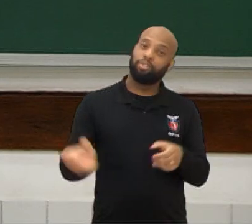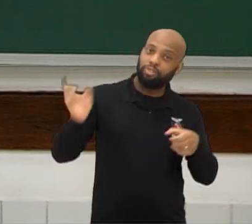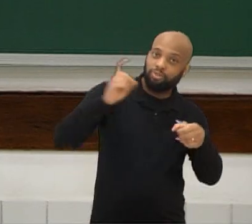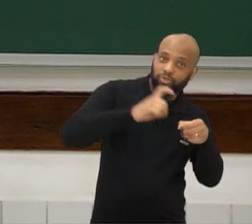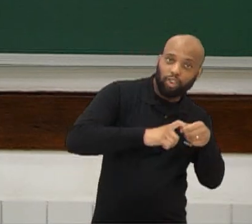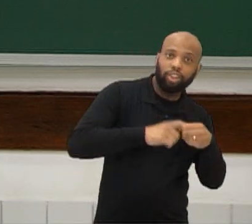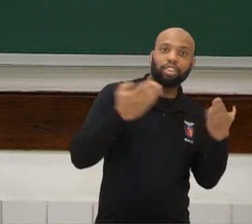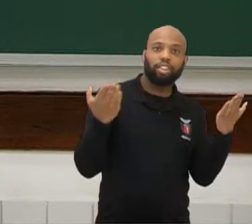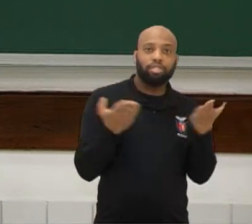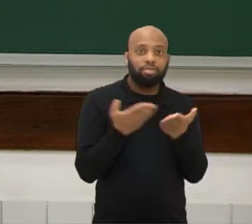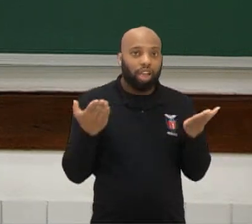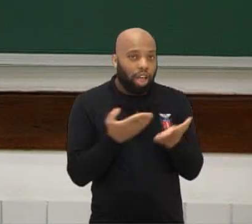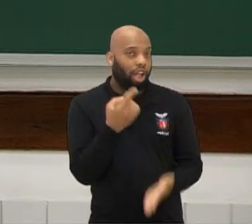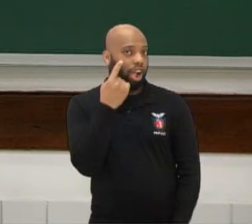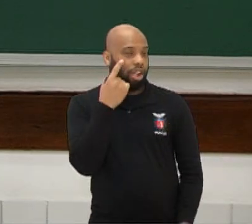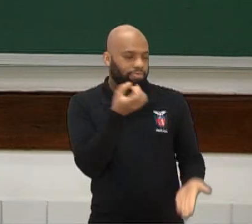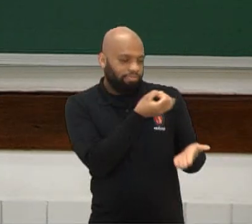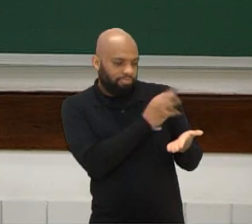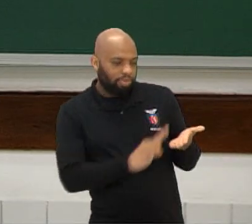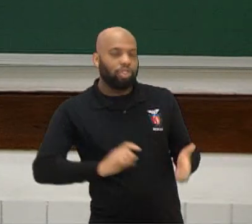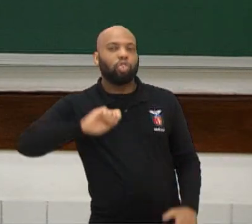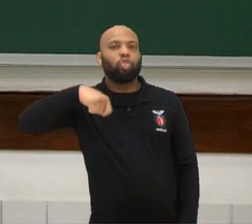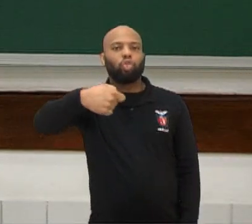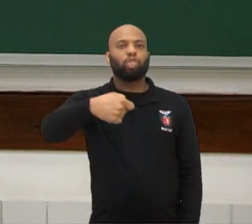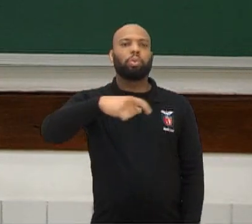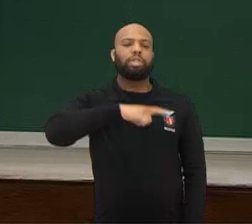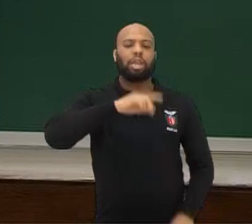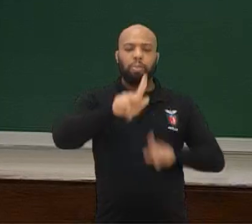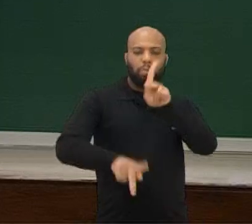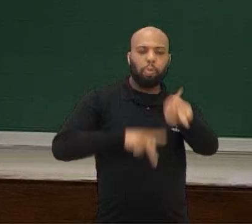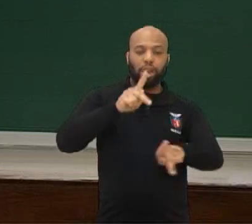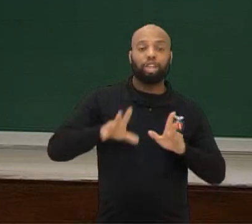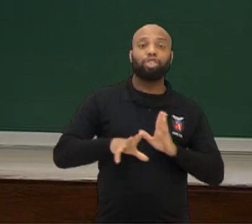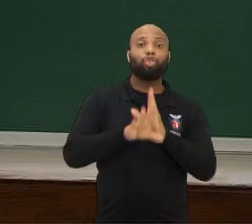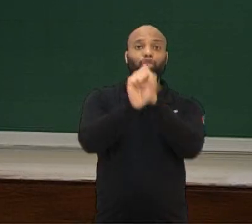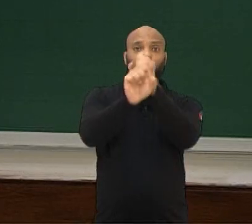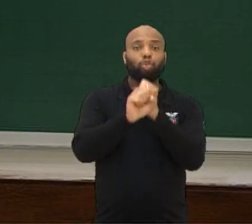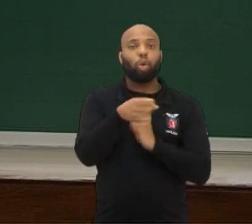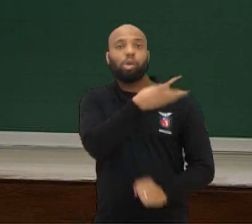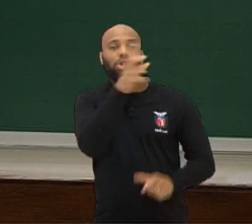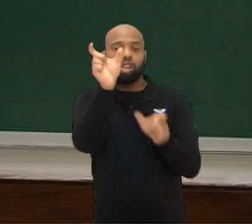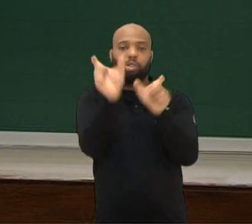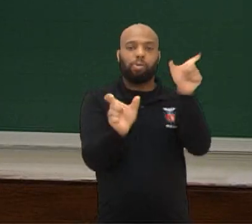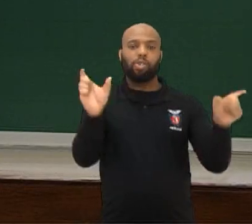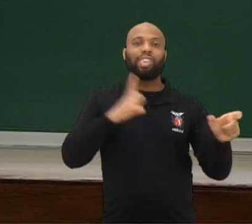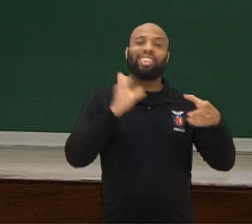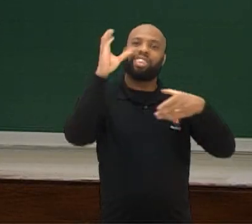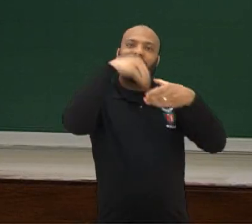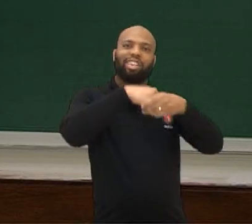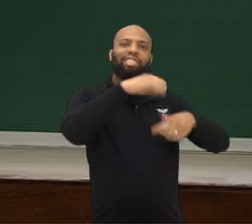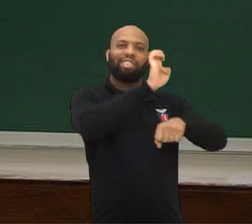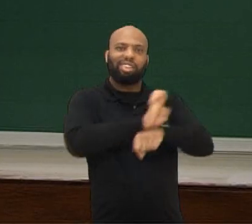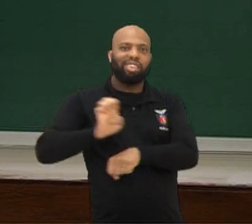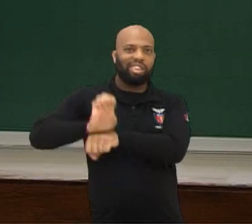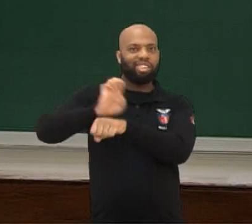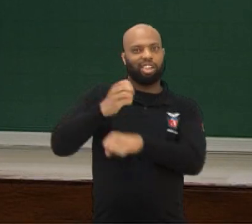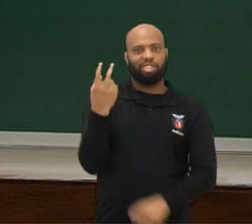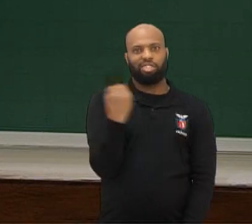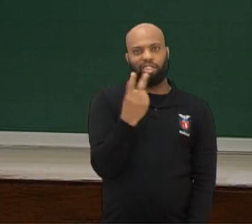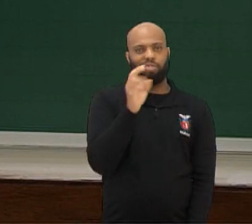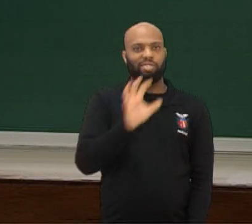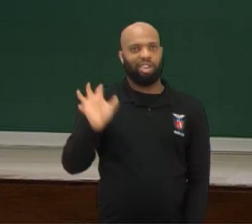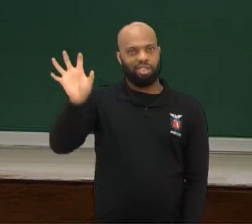Voltamos ali com o exercício sobre população absoluta dos estados das duas regiões, né?